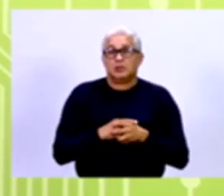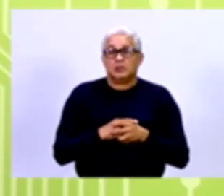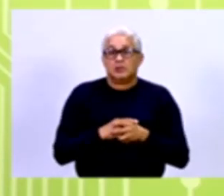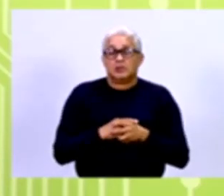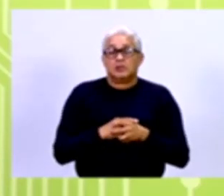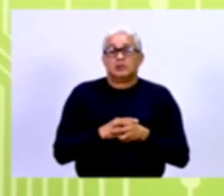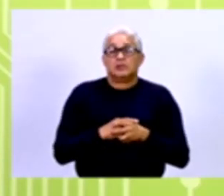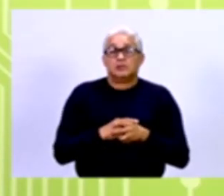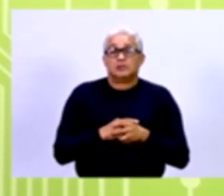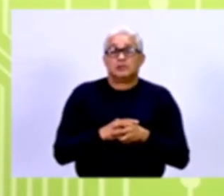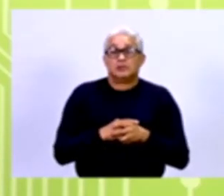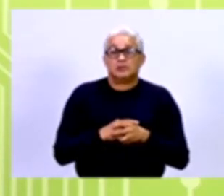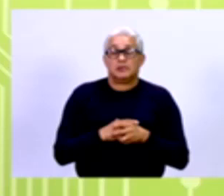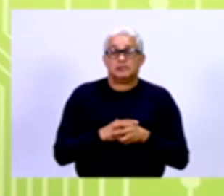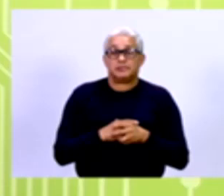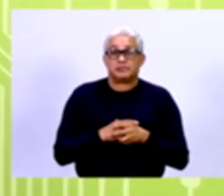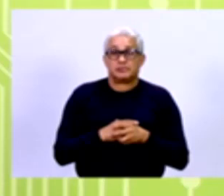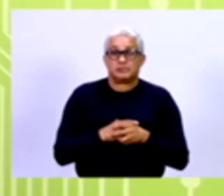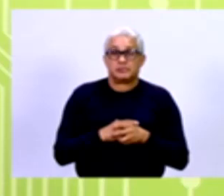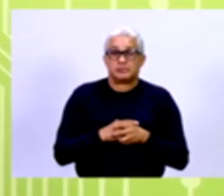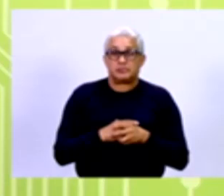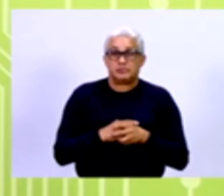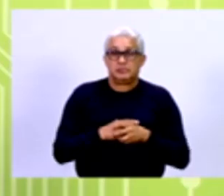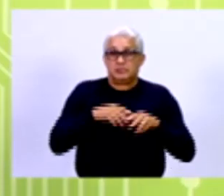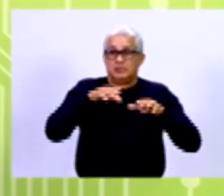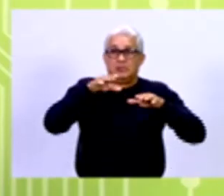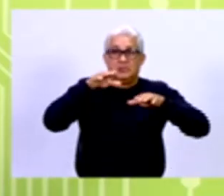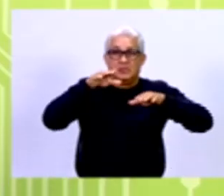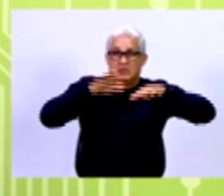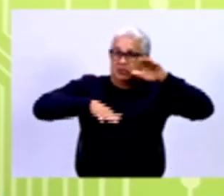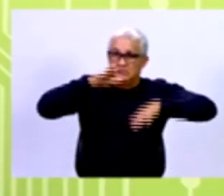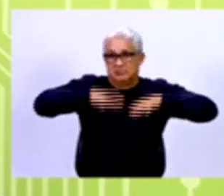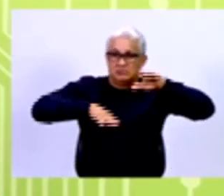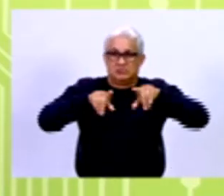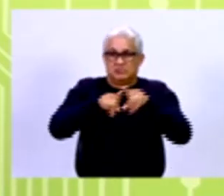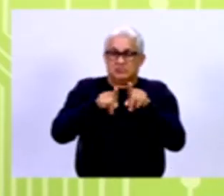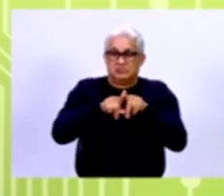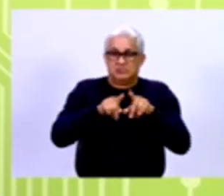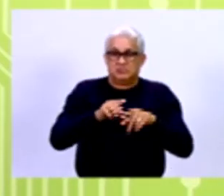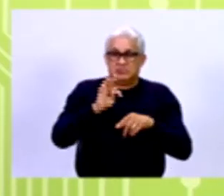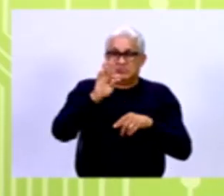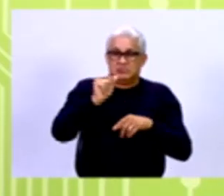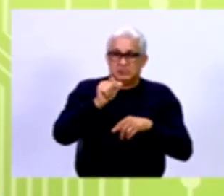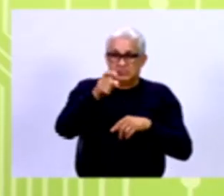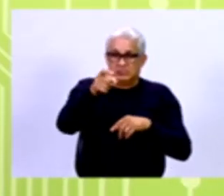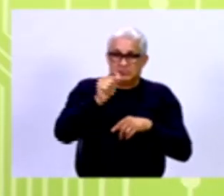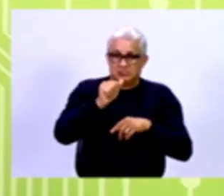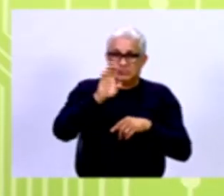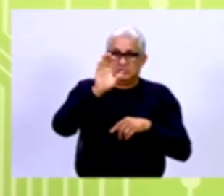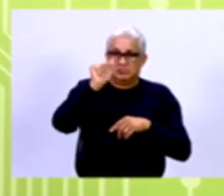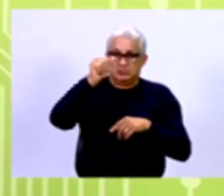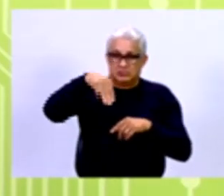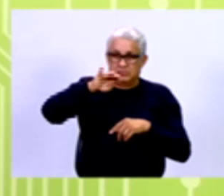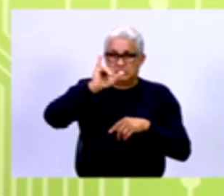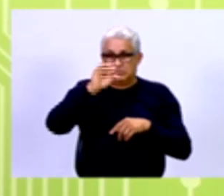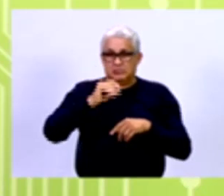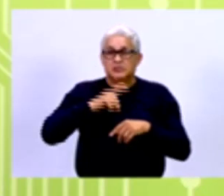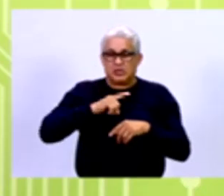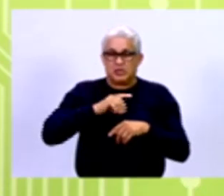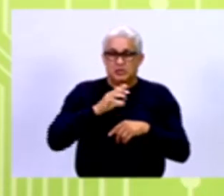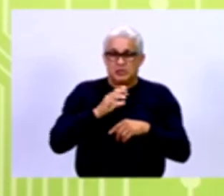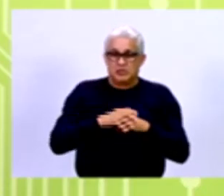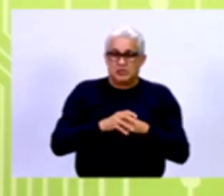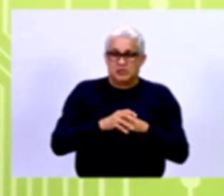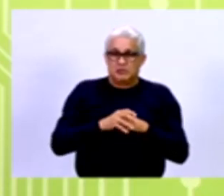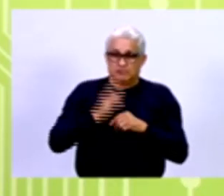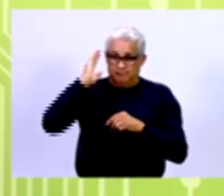a instabilidade também afete a taxa de câmbio, e aí, nesse sentido, como a professora sinalizou, indiretamente tem um impacto, sim.